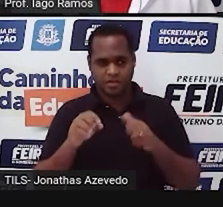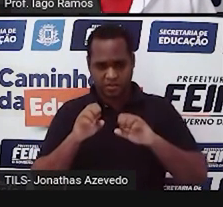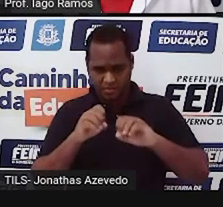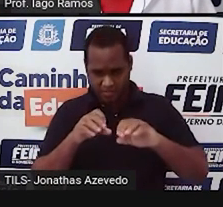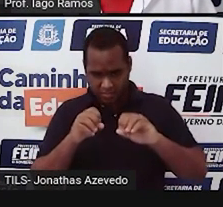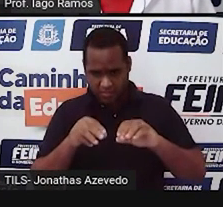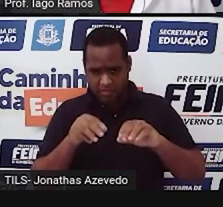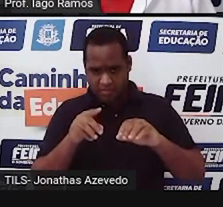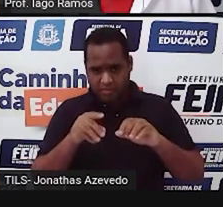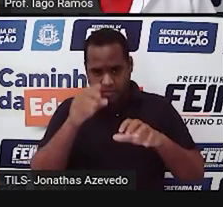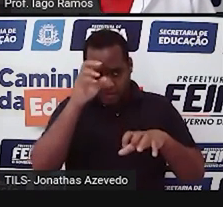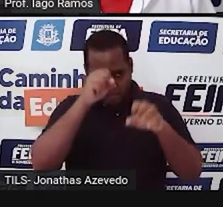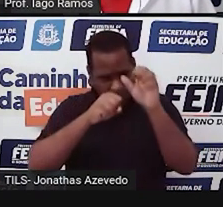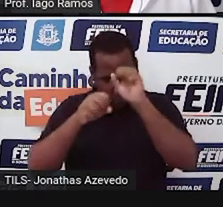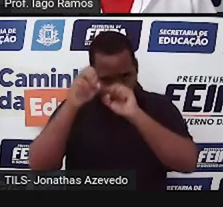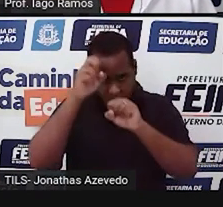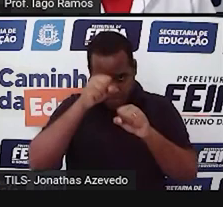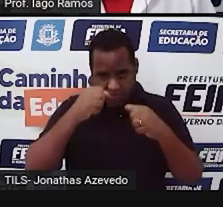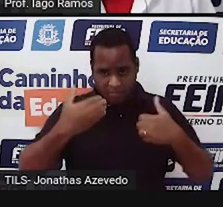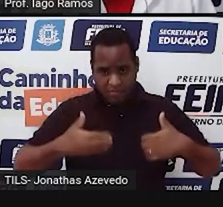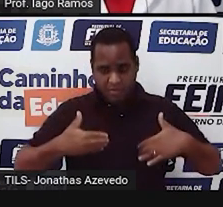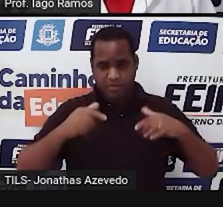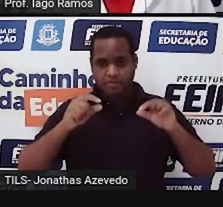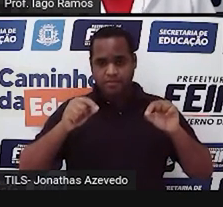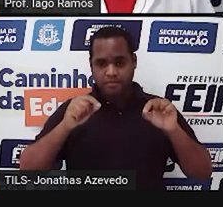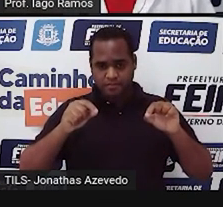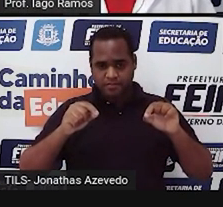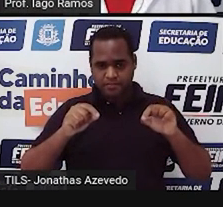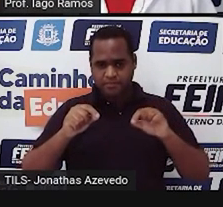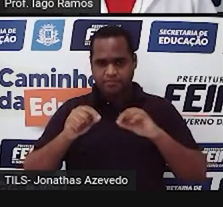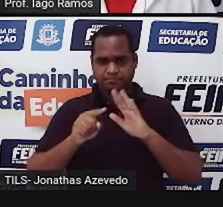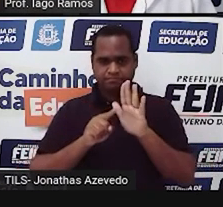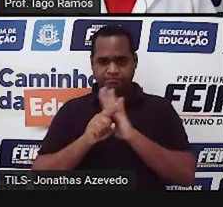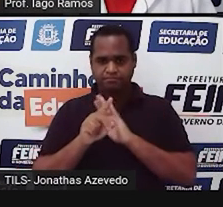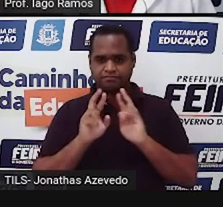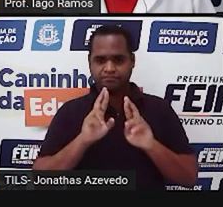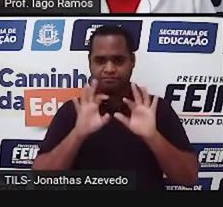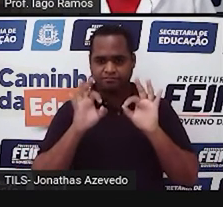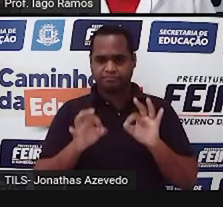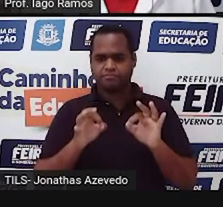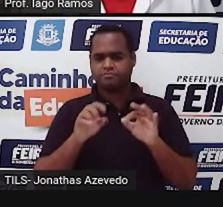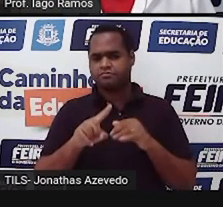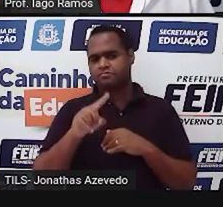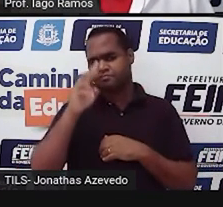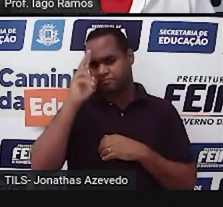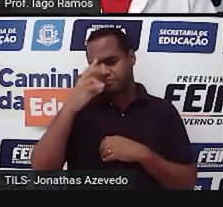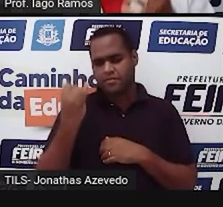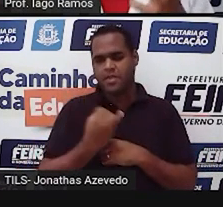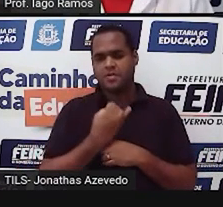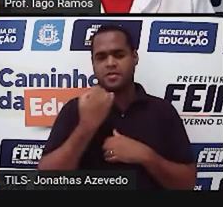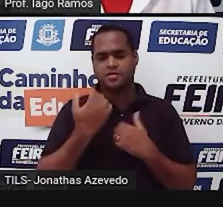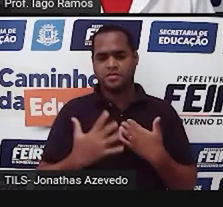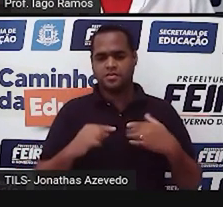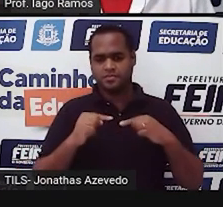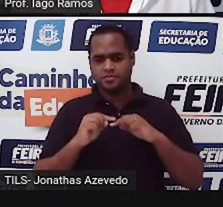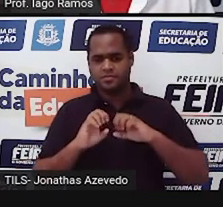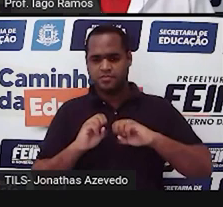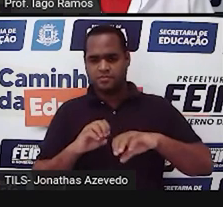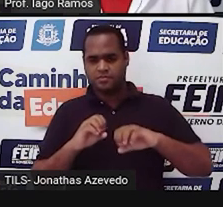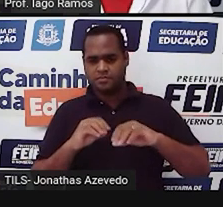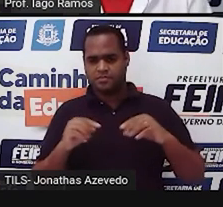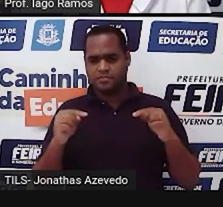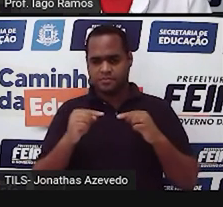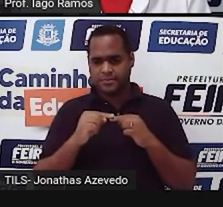aula você gostaria que caísse em uma prova tá bom para responder essa pergunta você vai ter que ter lembranças dessa aula e essas